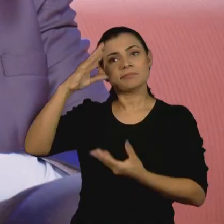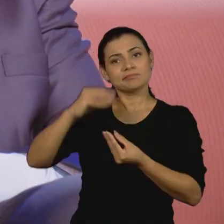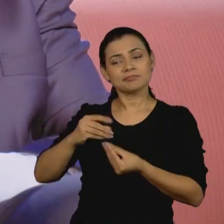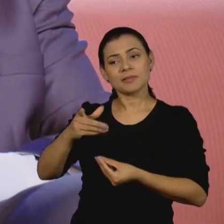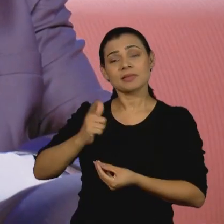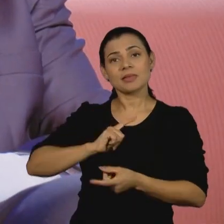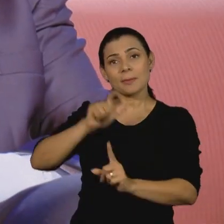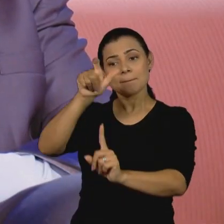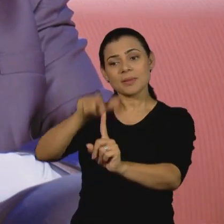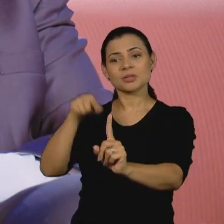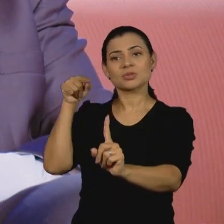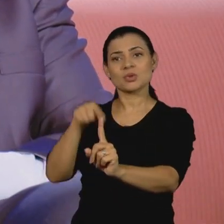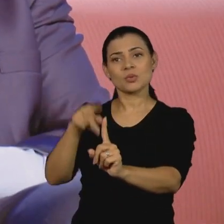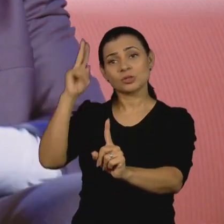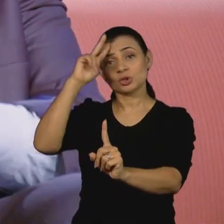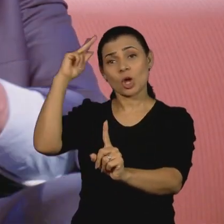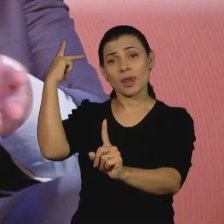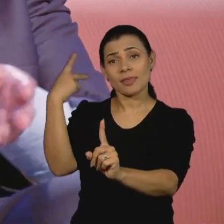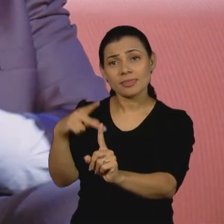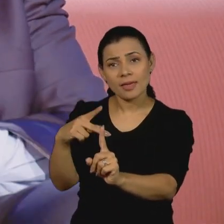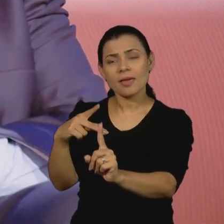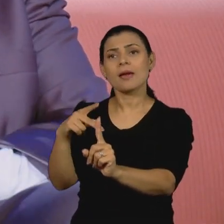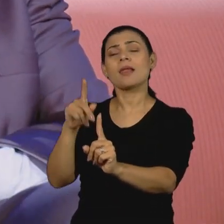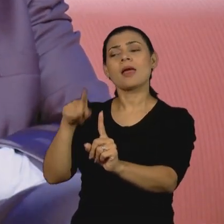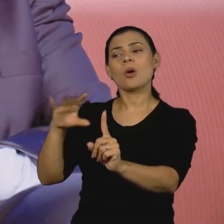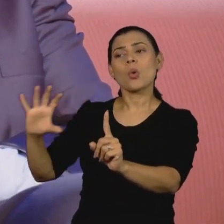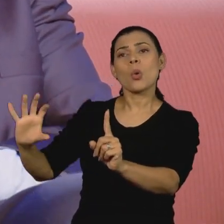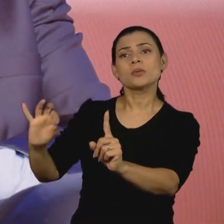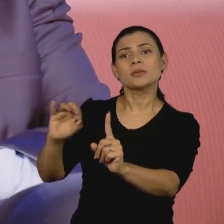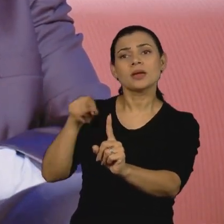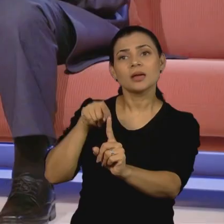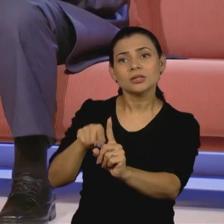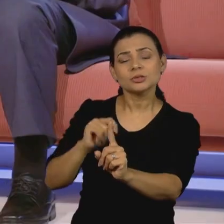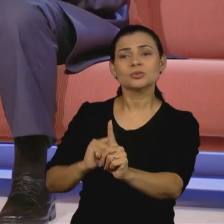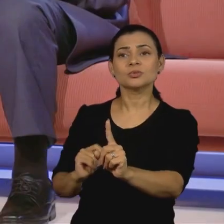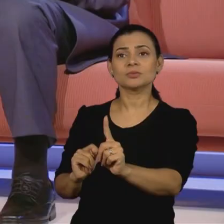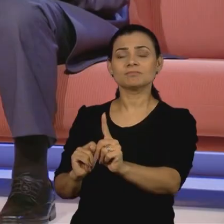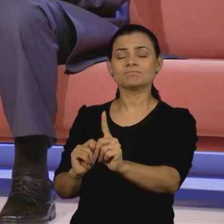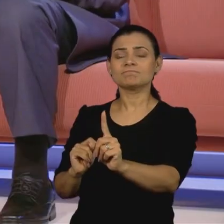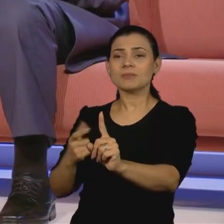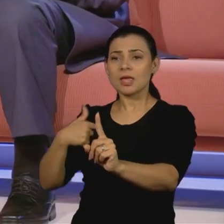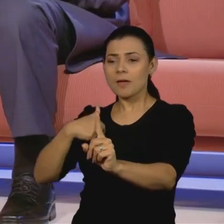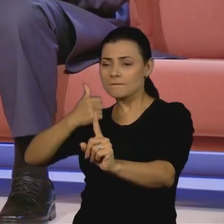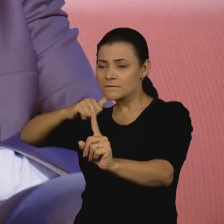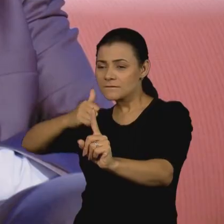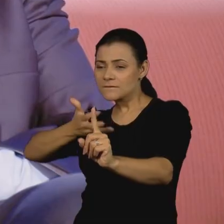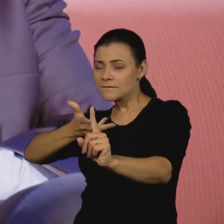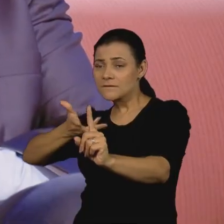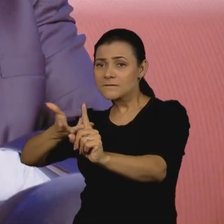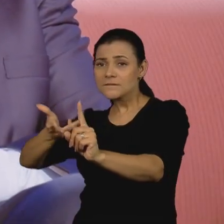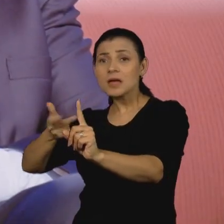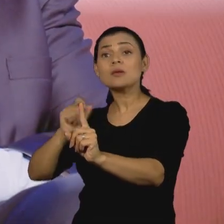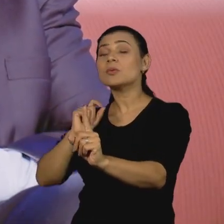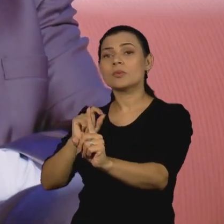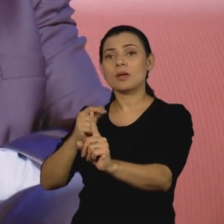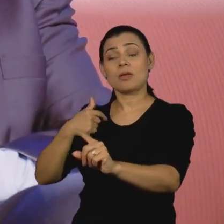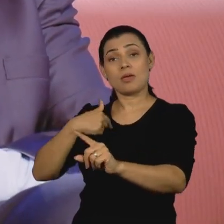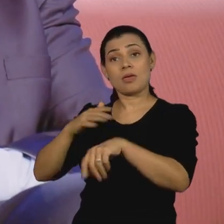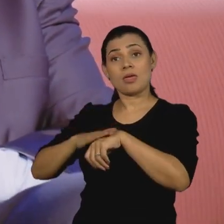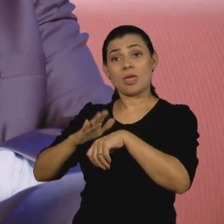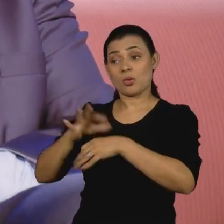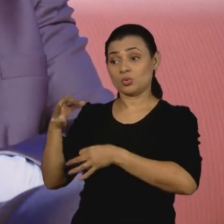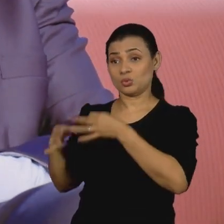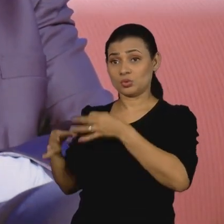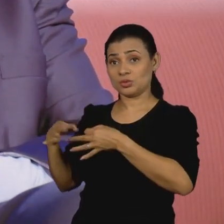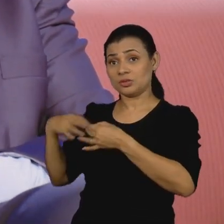uma história, que aquilo é um contexto, onde ele vai pegar a regra jurídica para aplicar